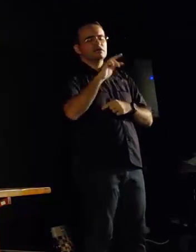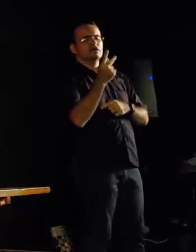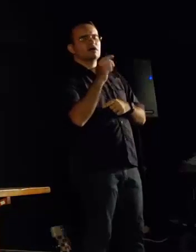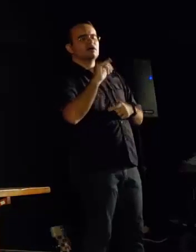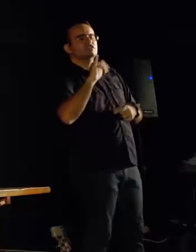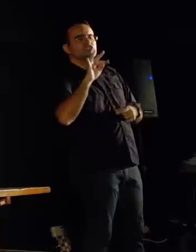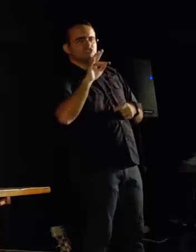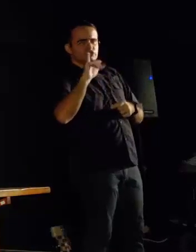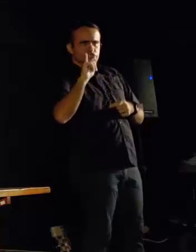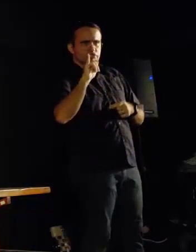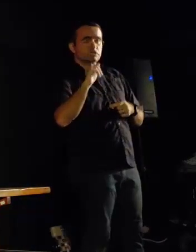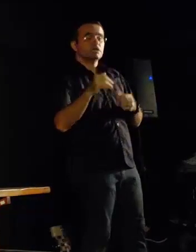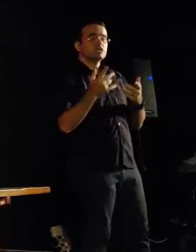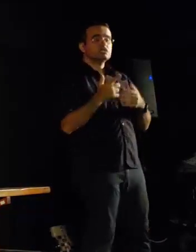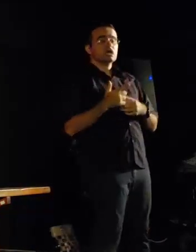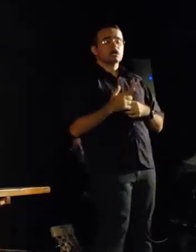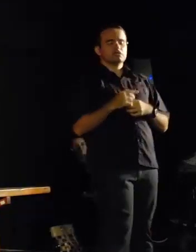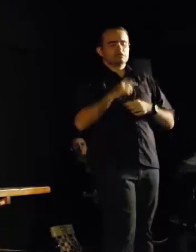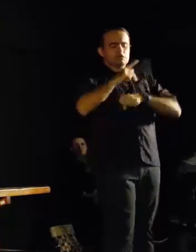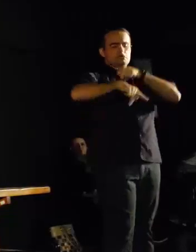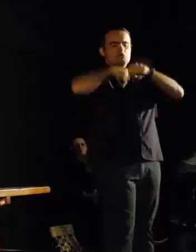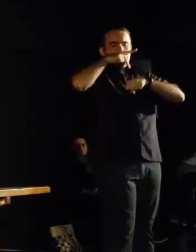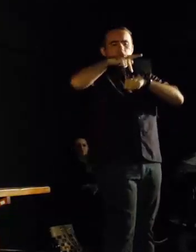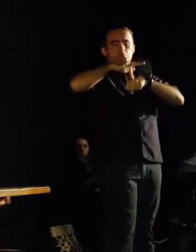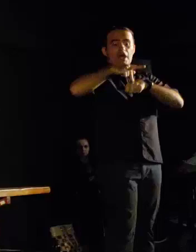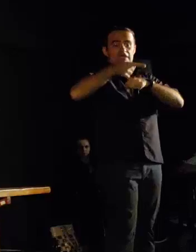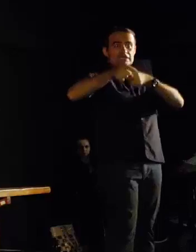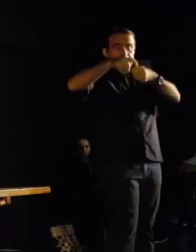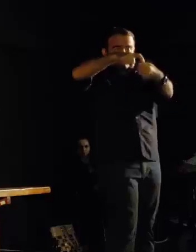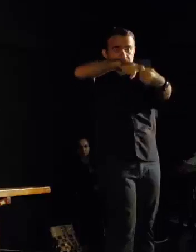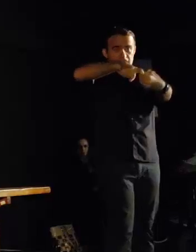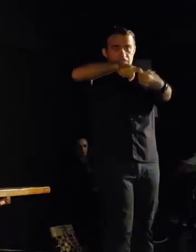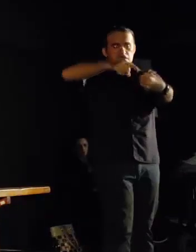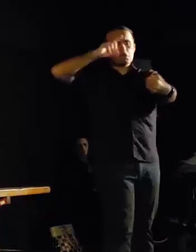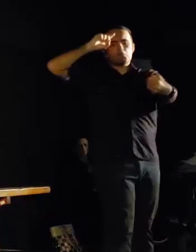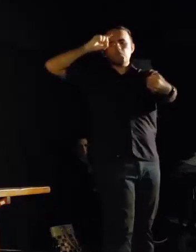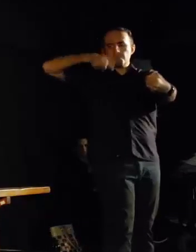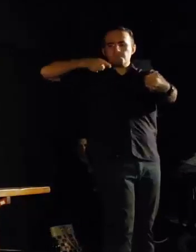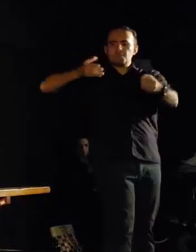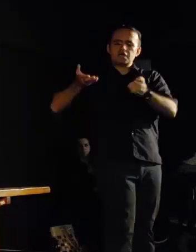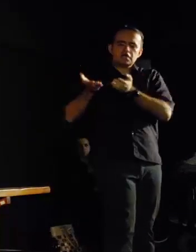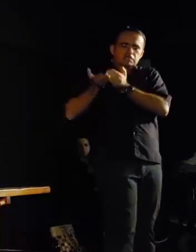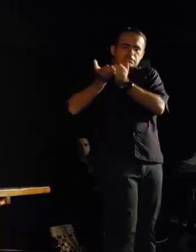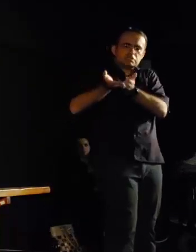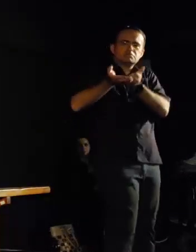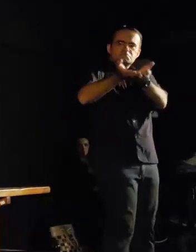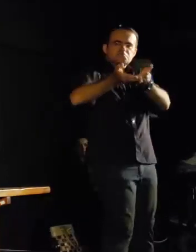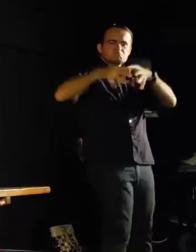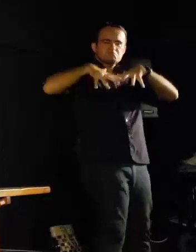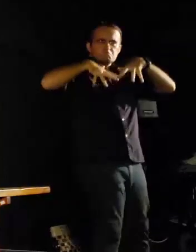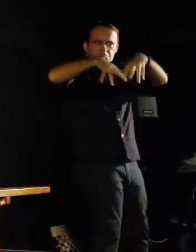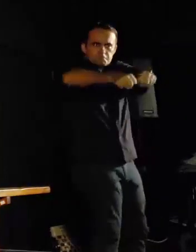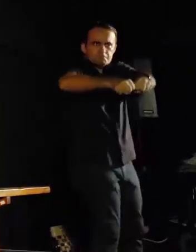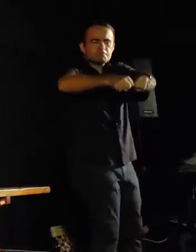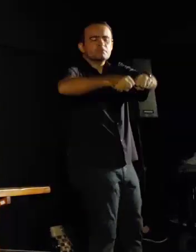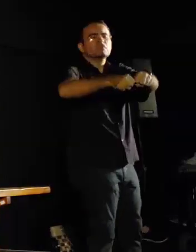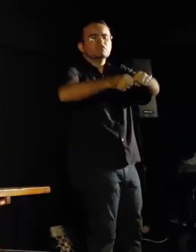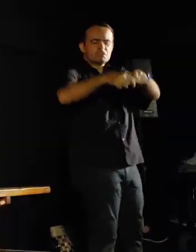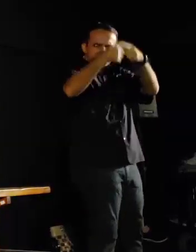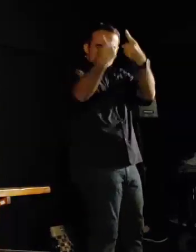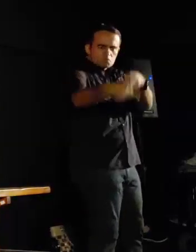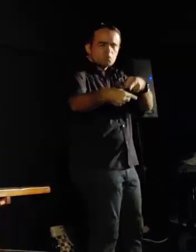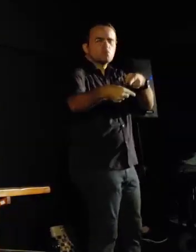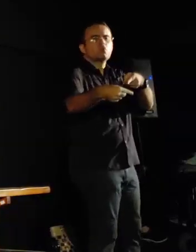lá. Né? E começam então as guerras. Num dado momento, a tropa estava